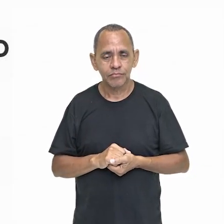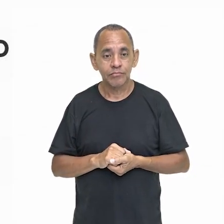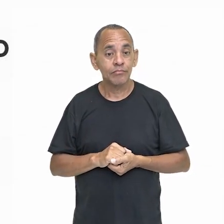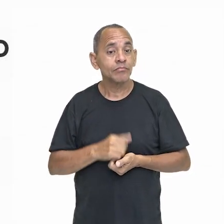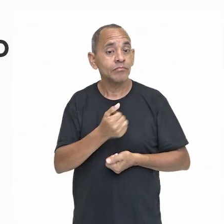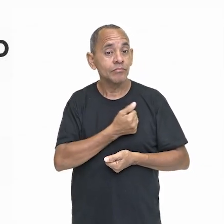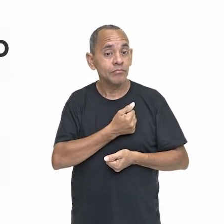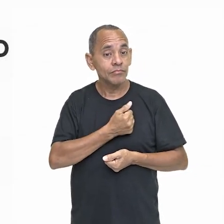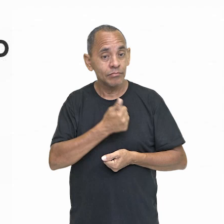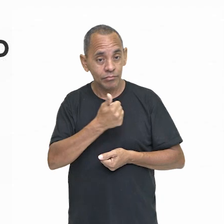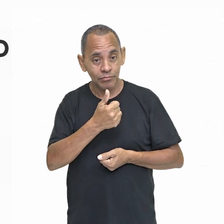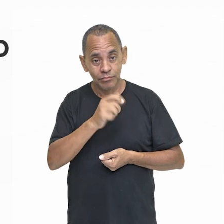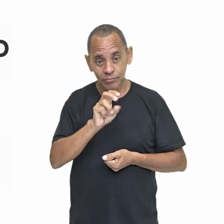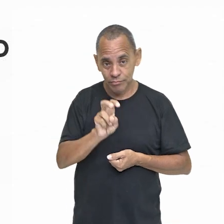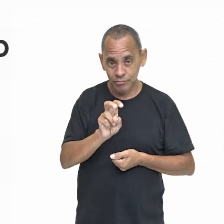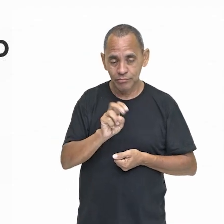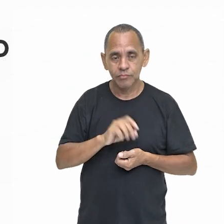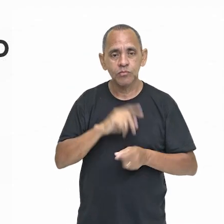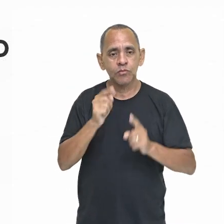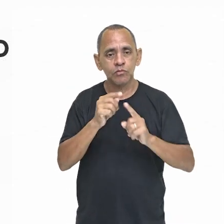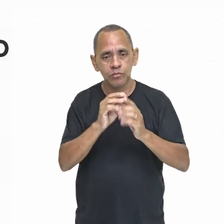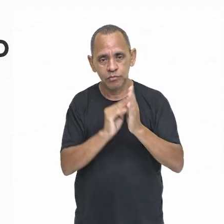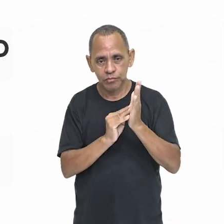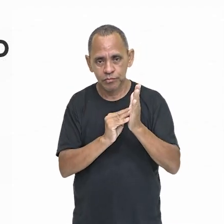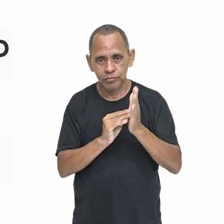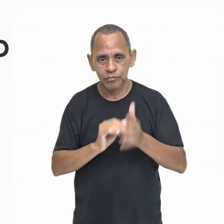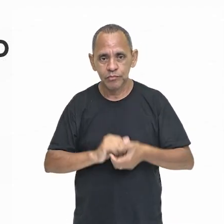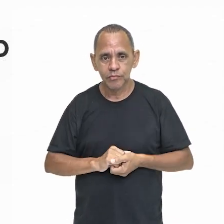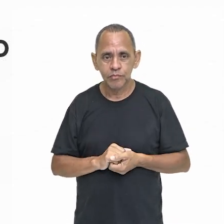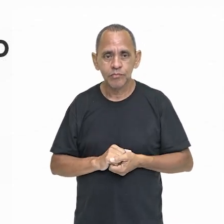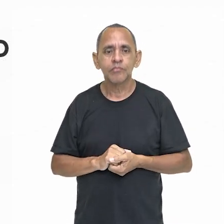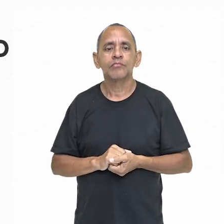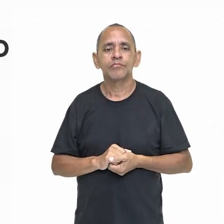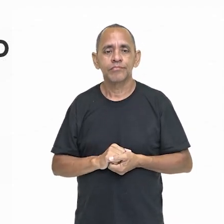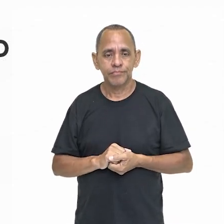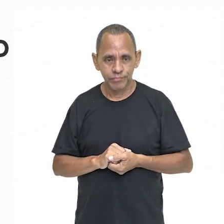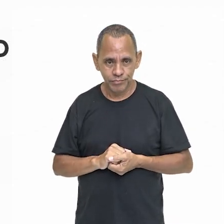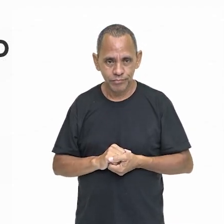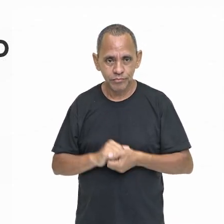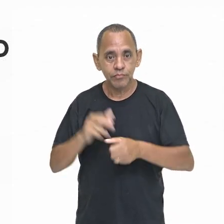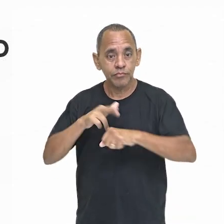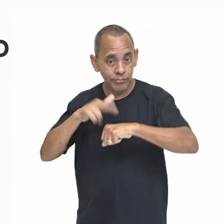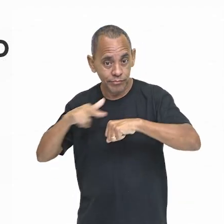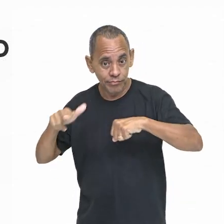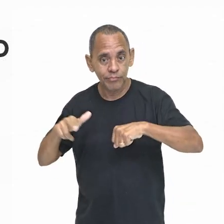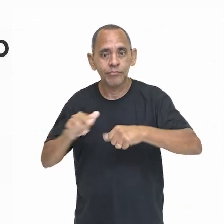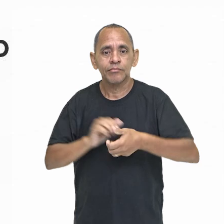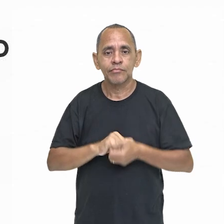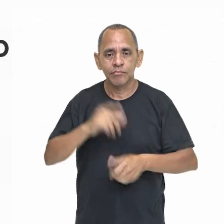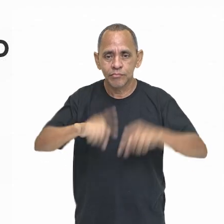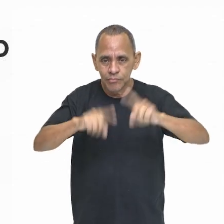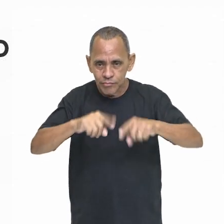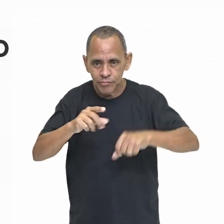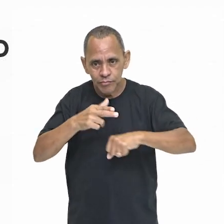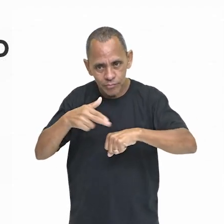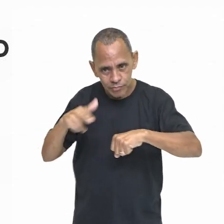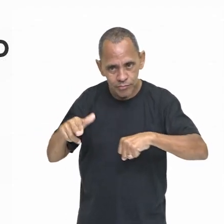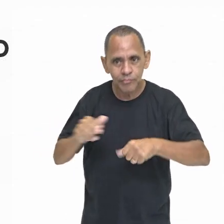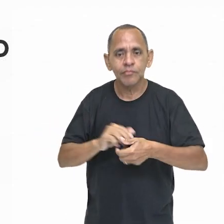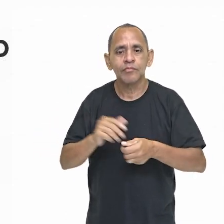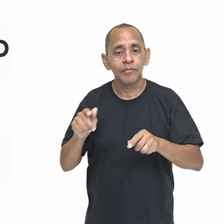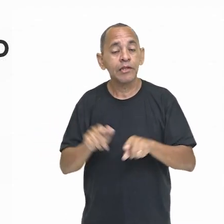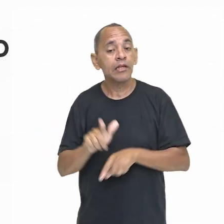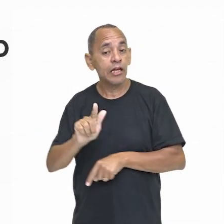aí, aula 15, objeto de conhecimento. Radioatividade, material radioativo e